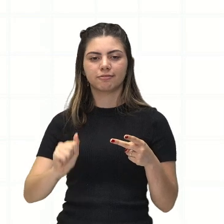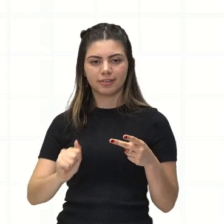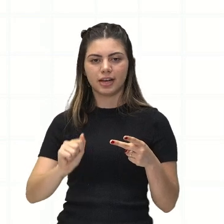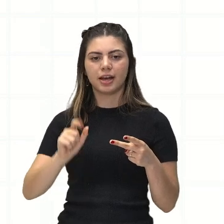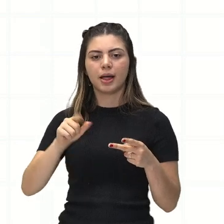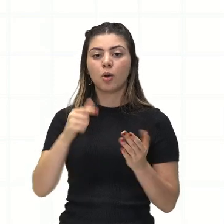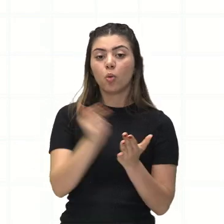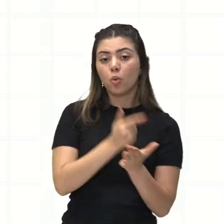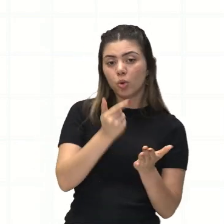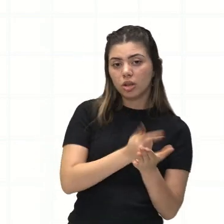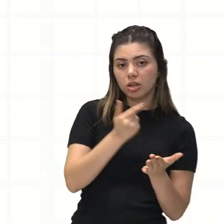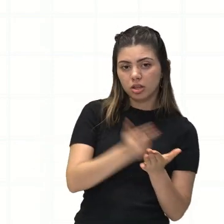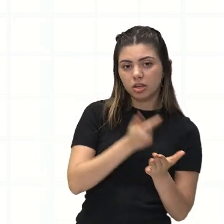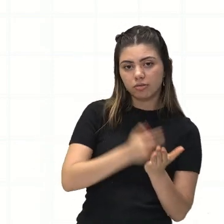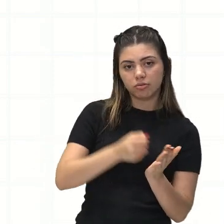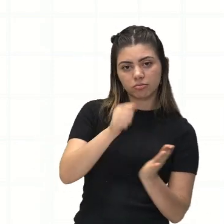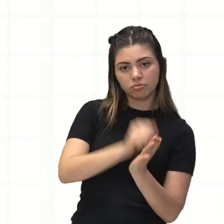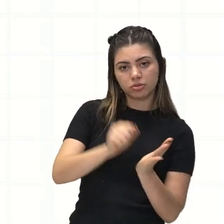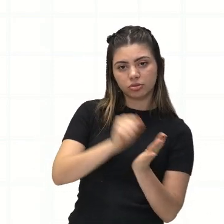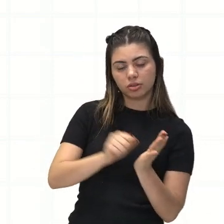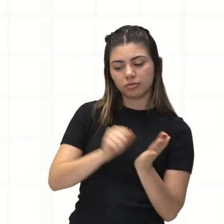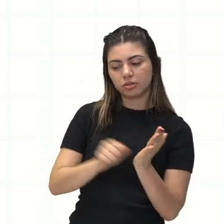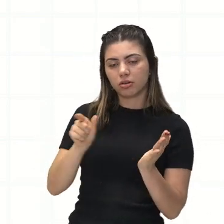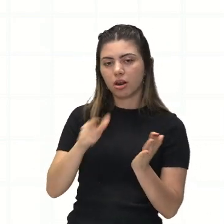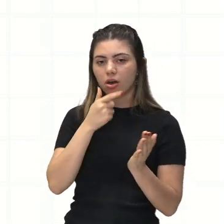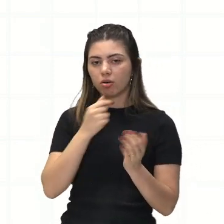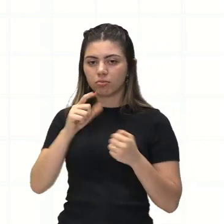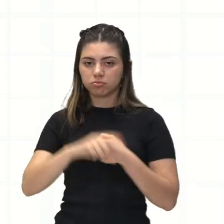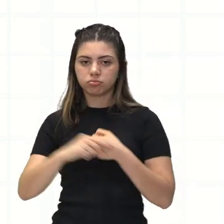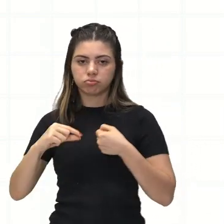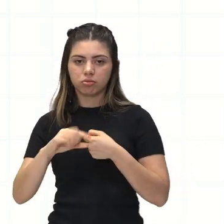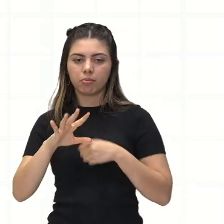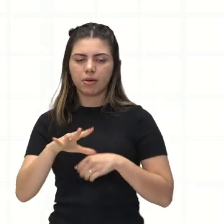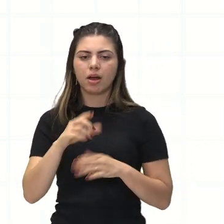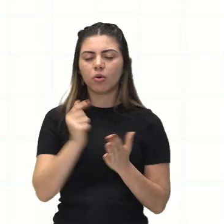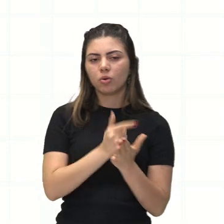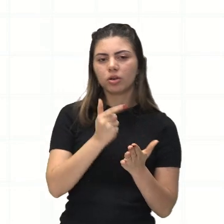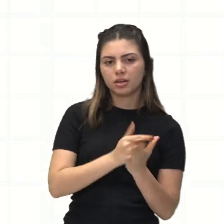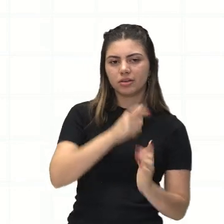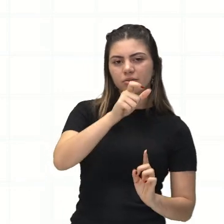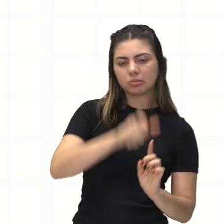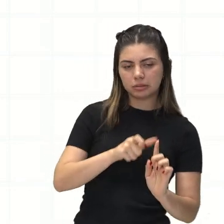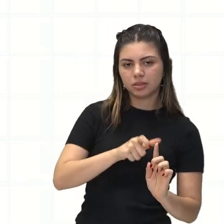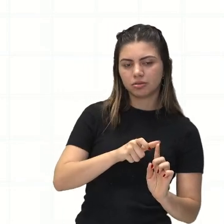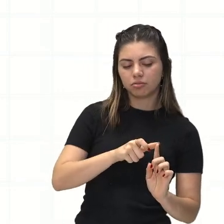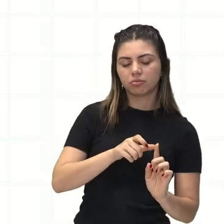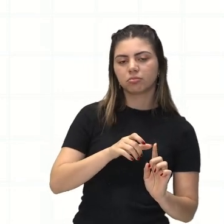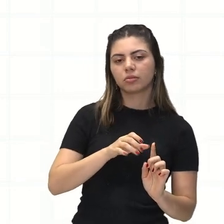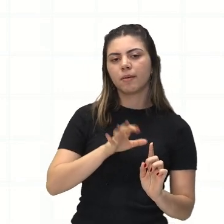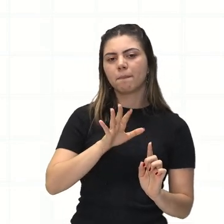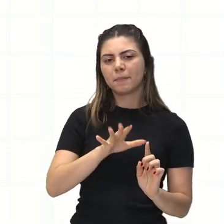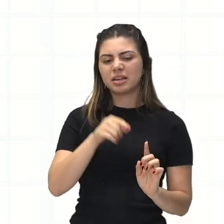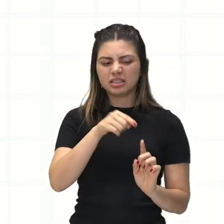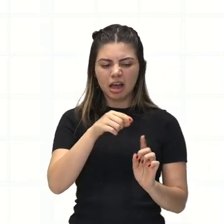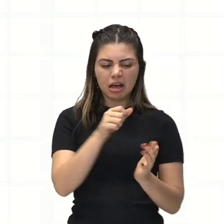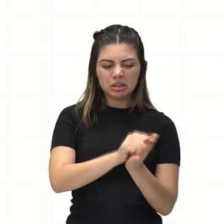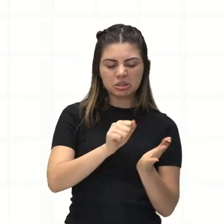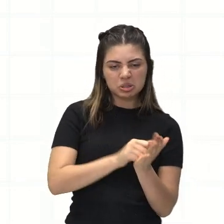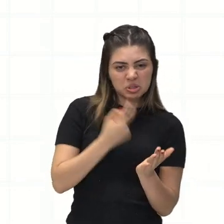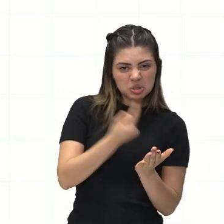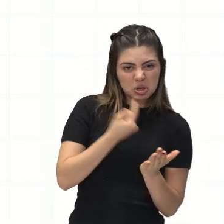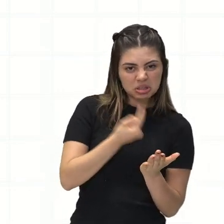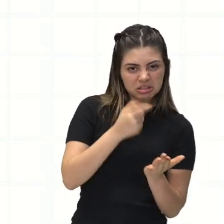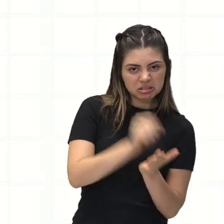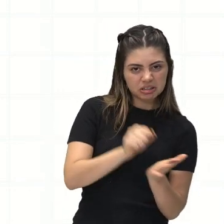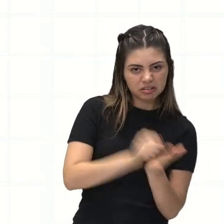escritor? O livro. Ele continua sendo o sujeito. Mas é ele que está escrevendo? O livro escreve? Não. Quem está